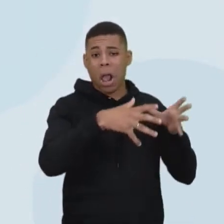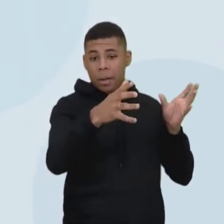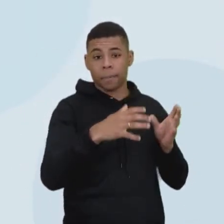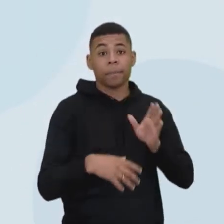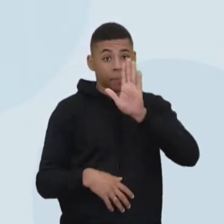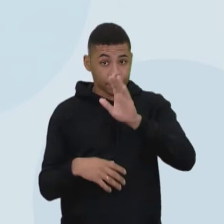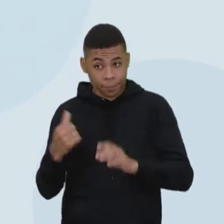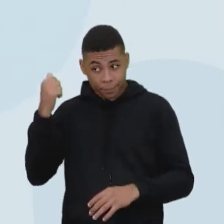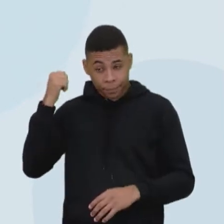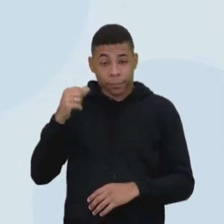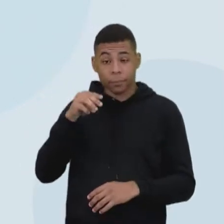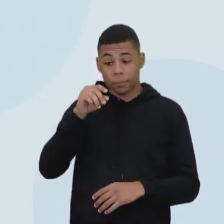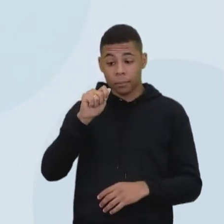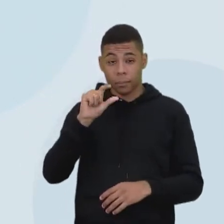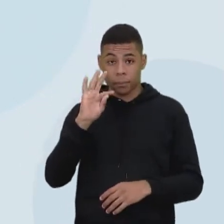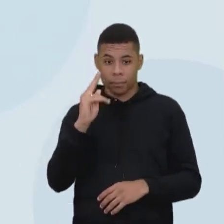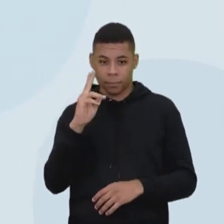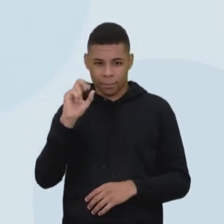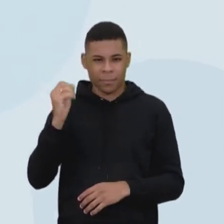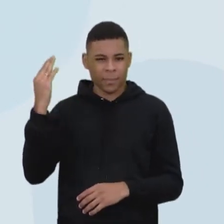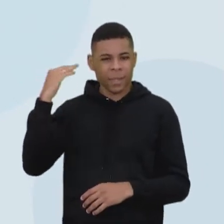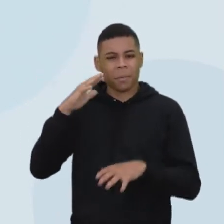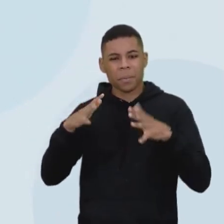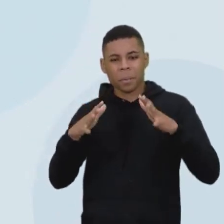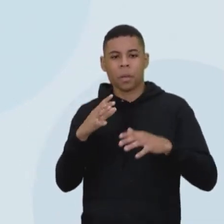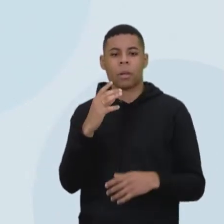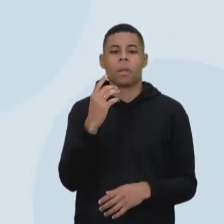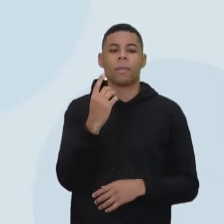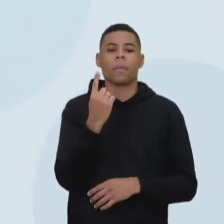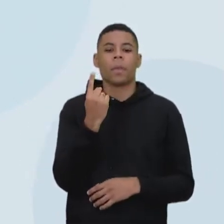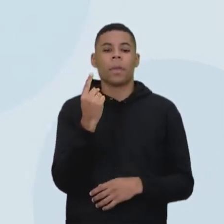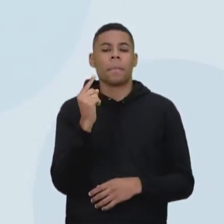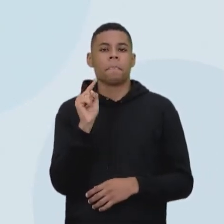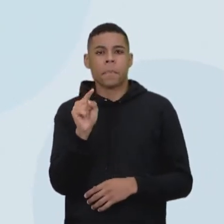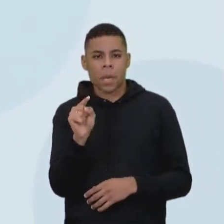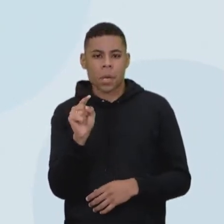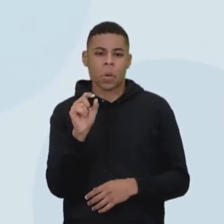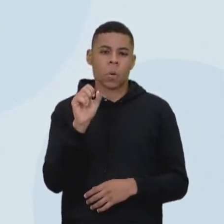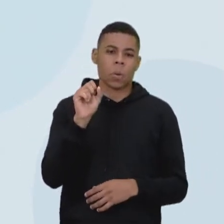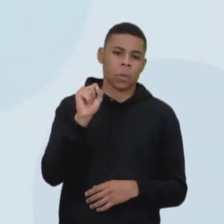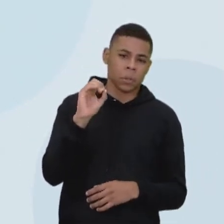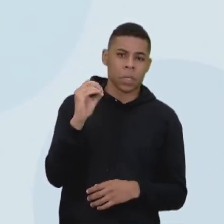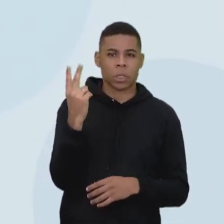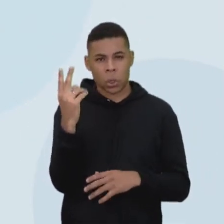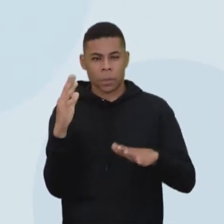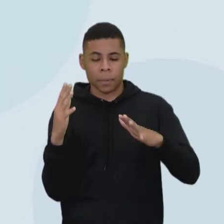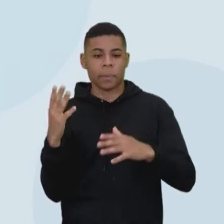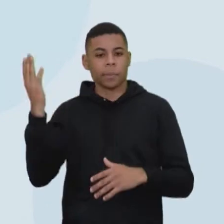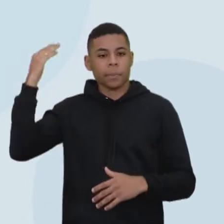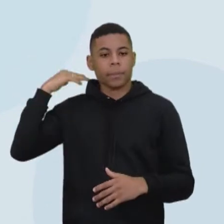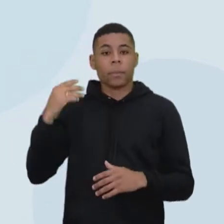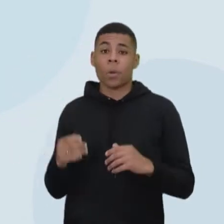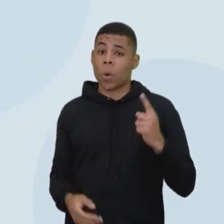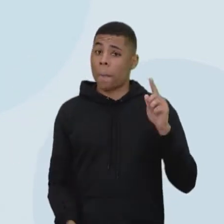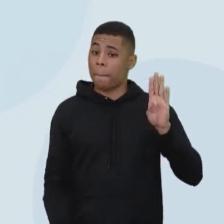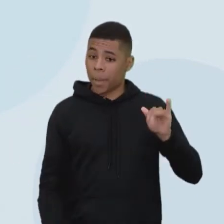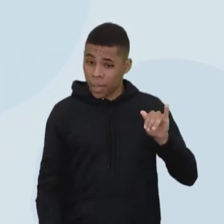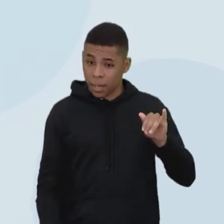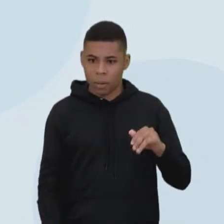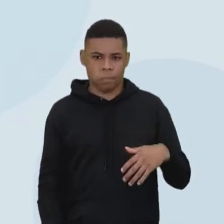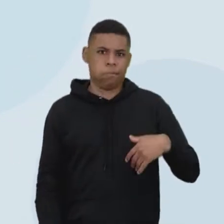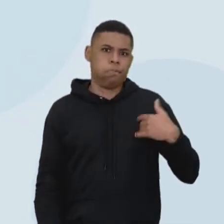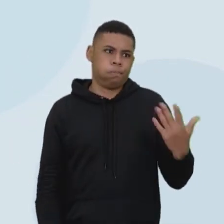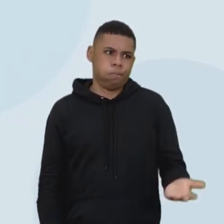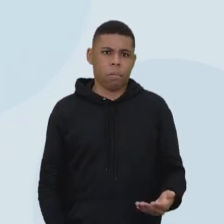1802, já no século XIX, são 126 anos, então é bem assim, é quase 10 vezes mais em relação a